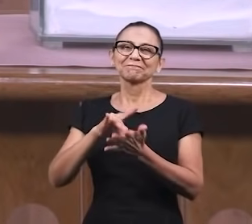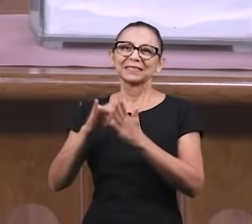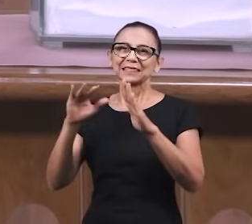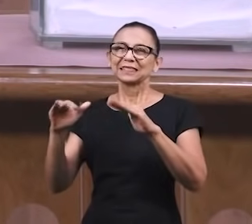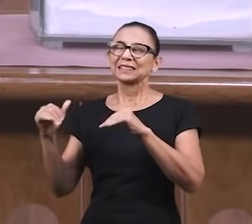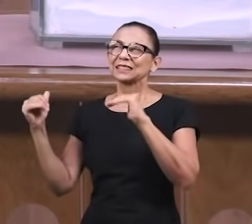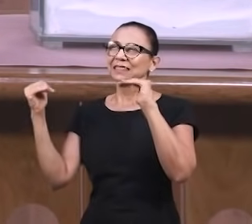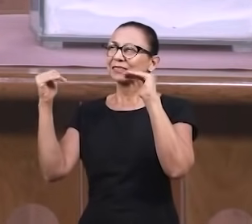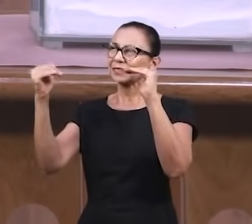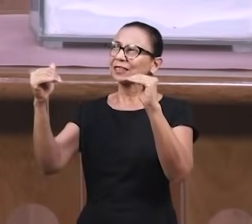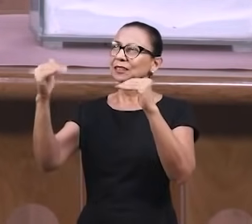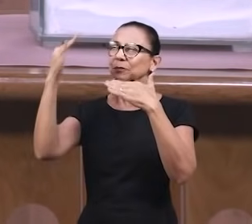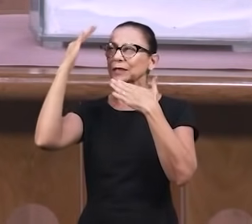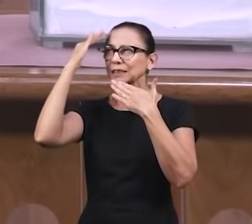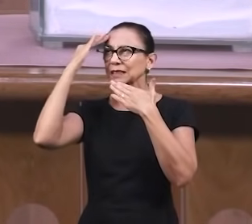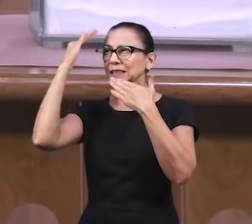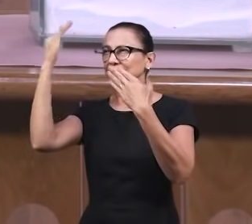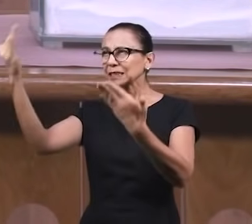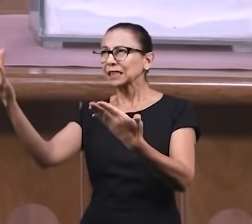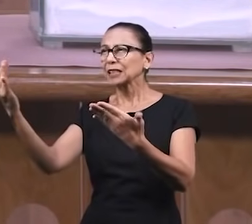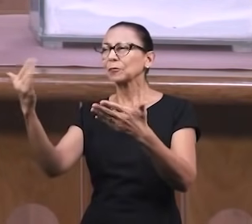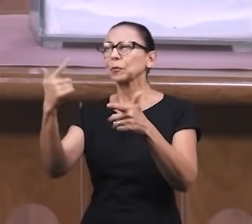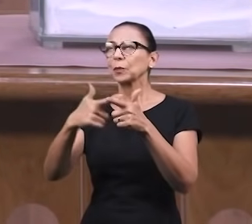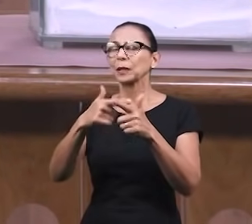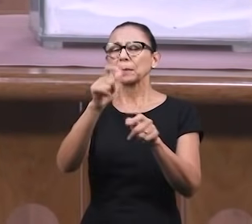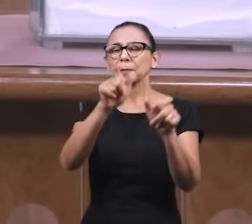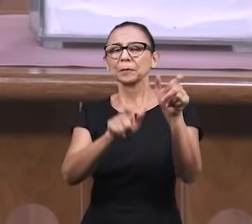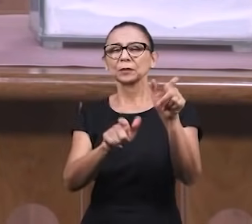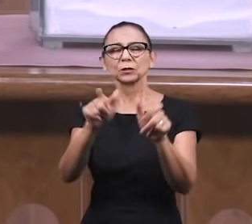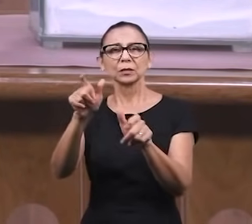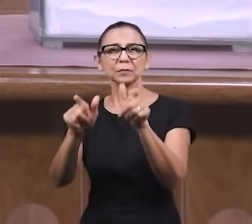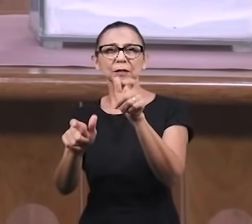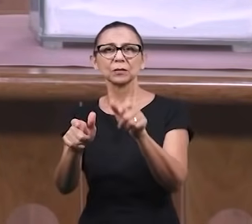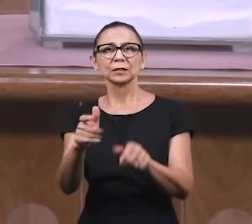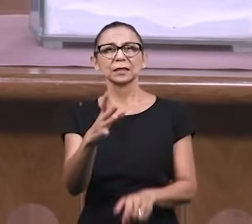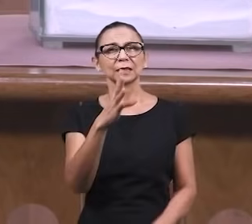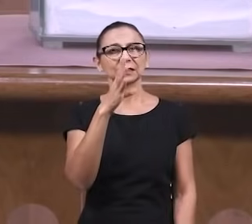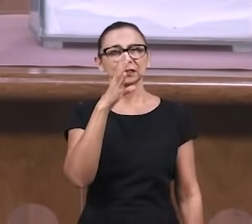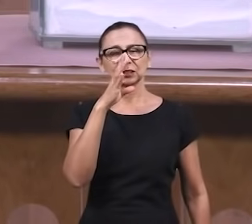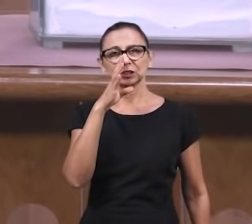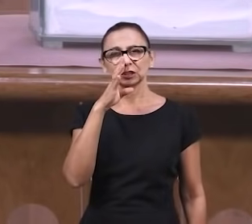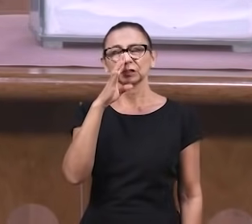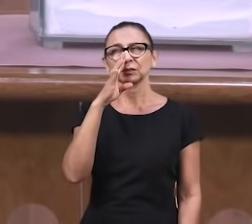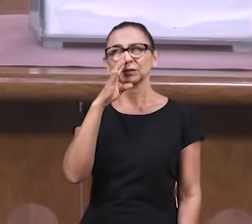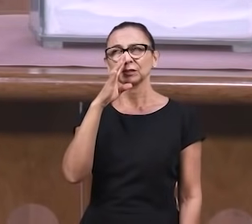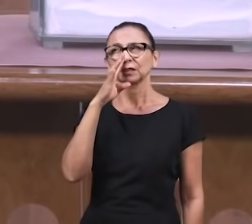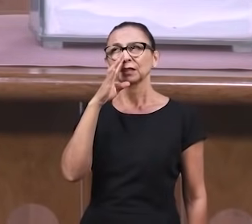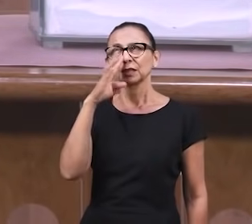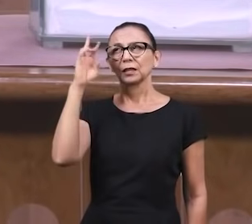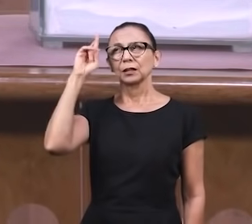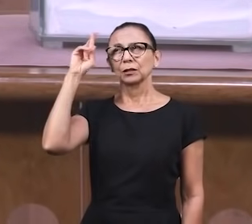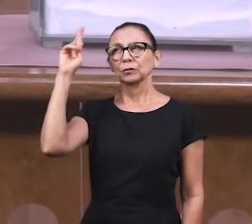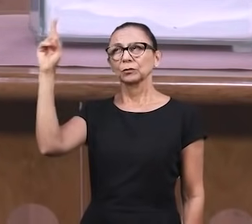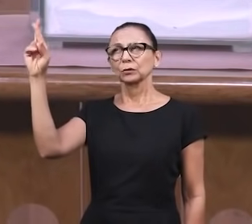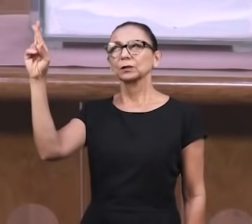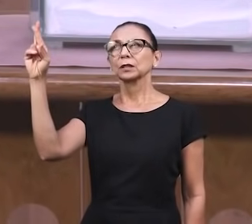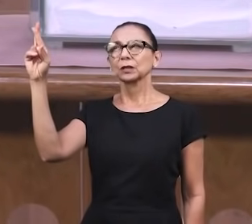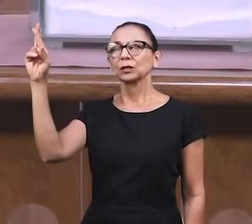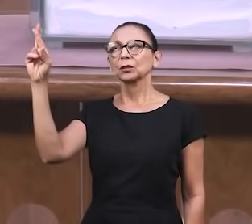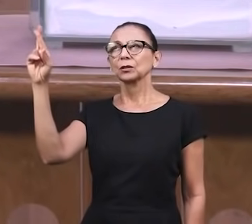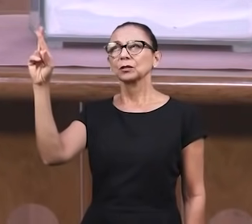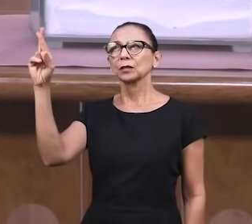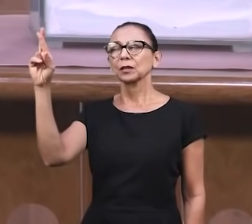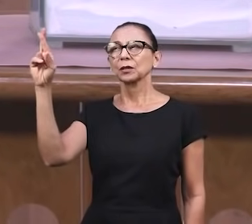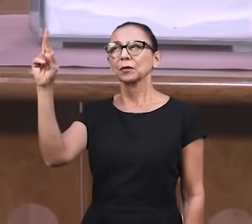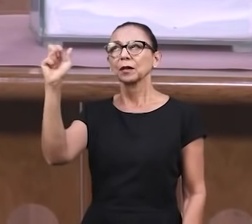porque esta experiência deste finalzinho de tarde, na vida de muitos daqueles que nos assistem, Senhor, tão somente cumpre a tua palavra, pedimos,